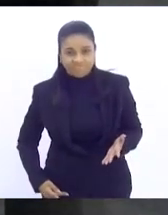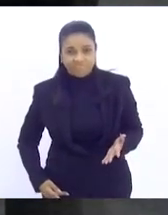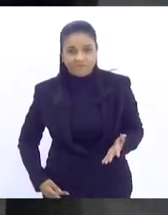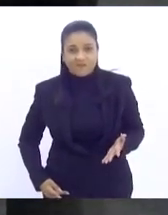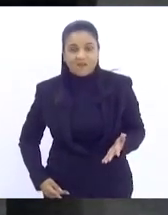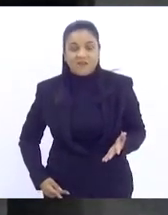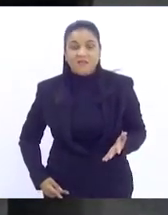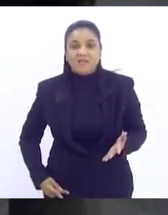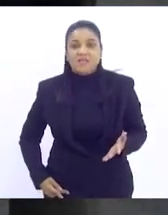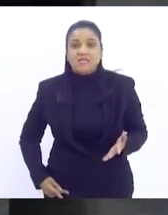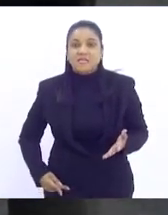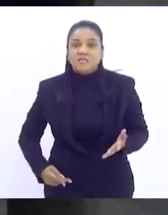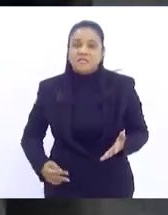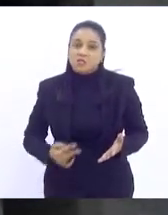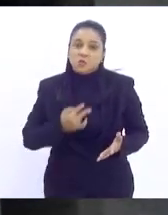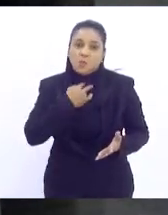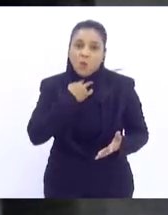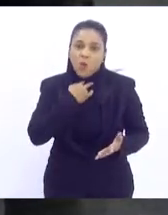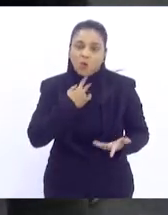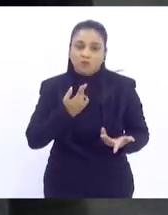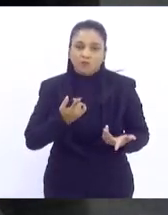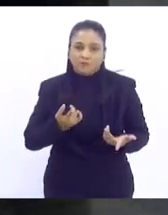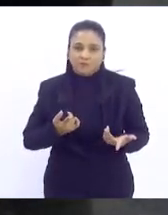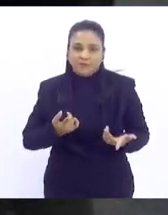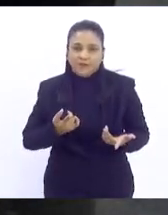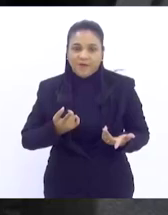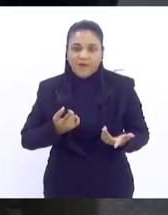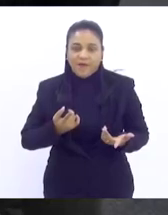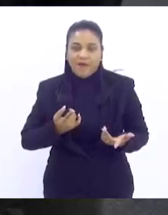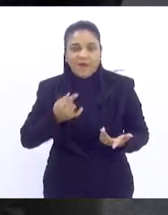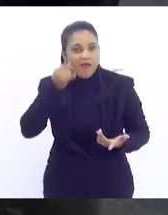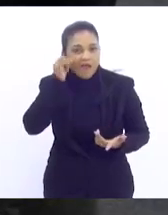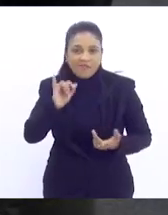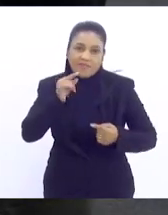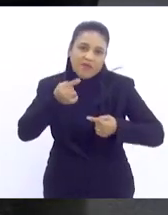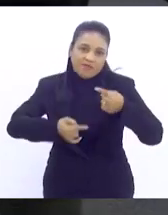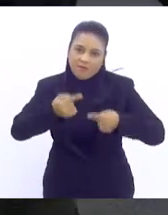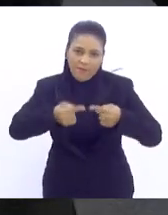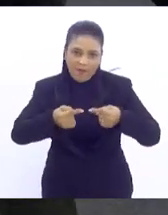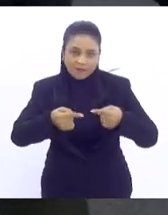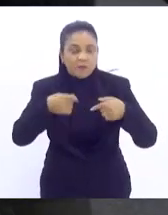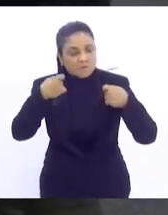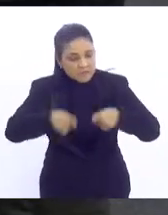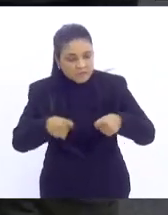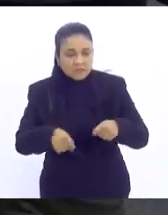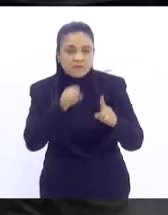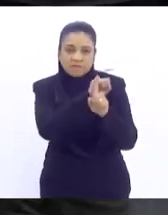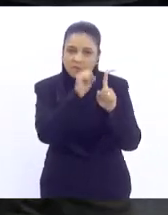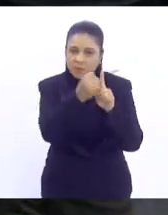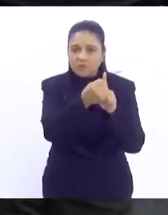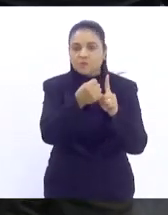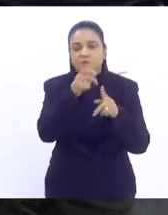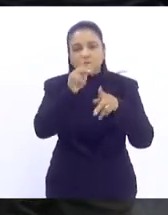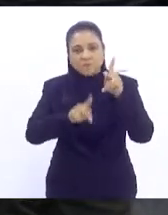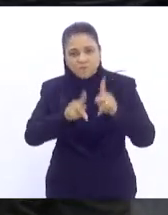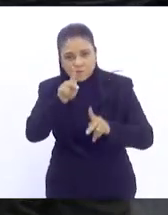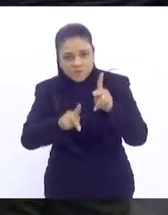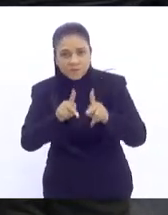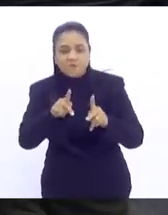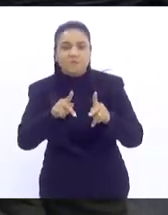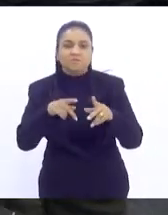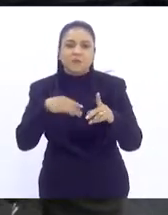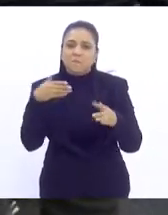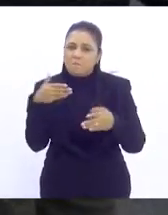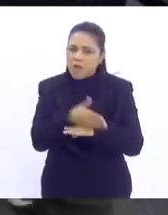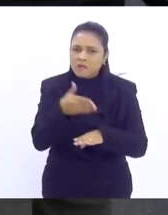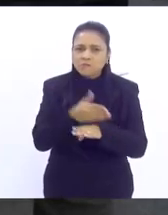os debates necessários para o Estado do Rio de Janeiro e que a população participe desses debates então a gente vê que ali